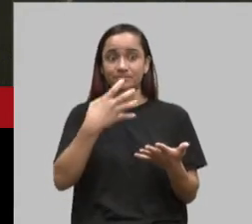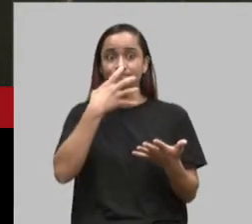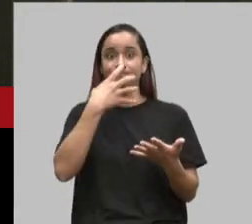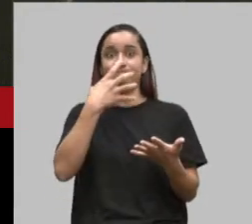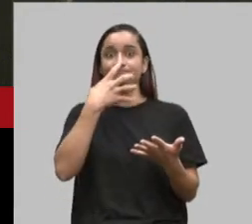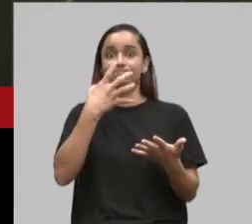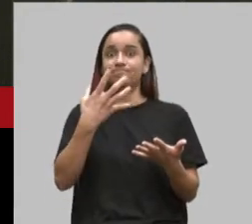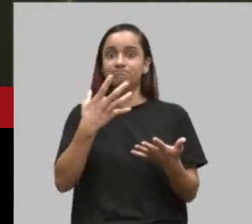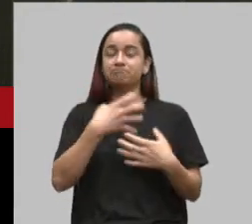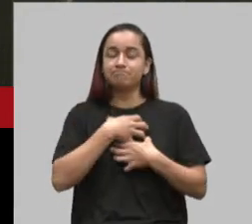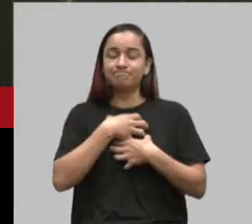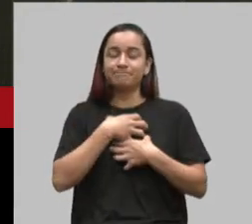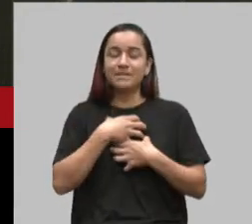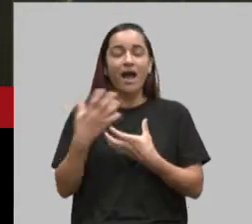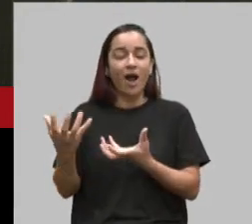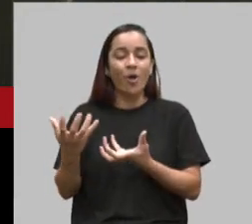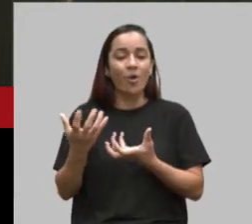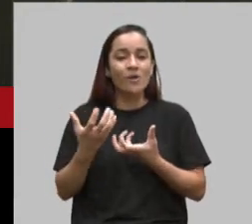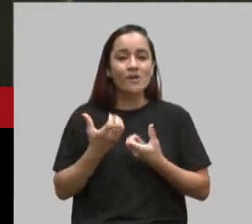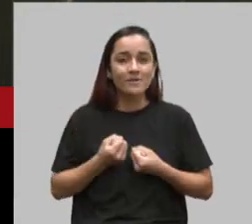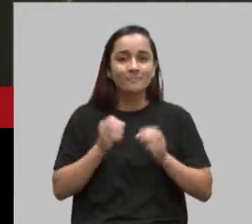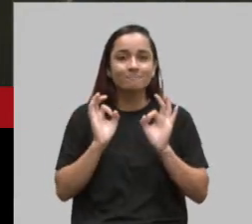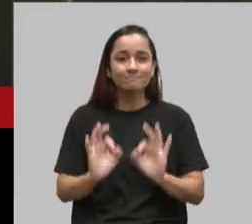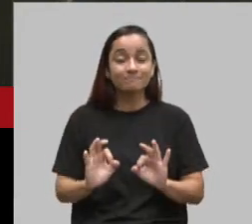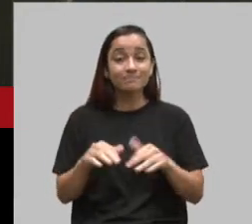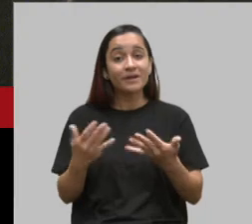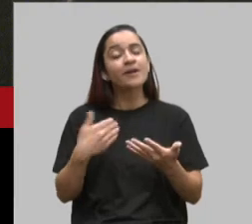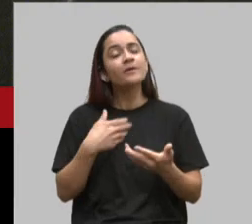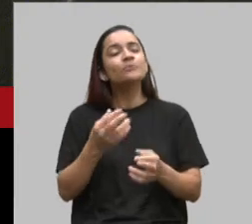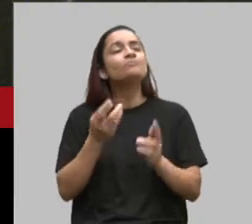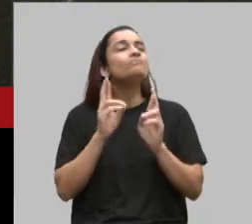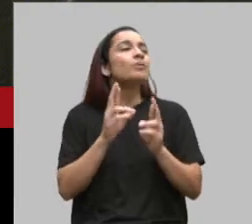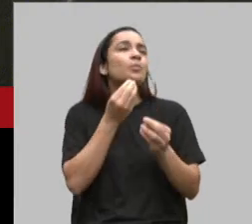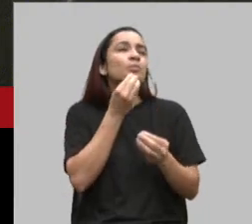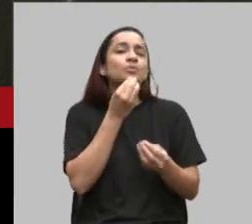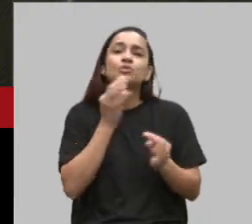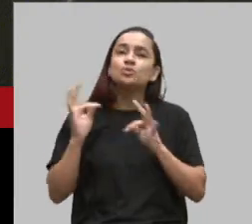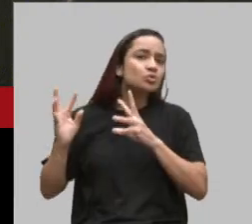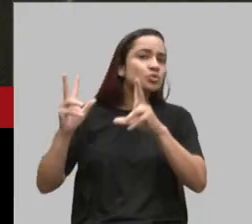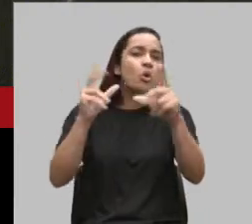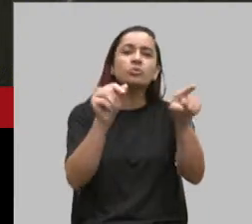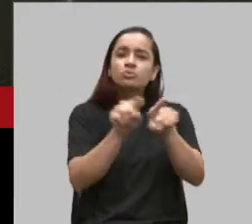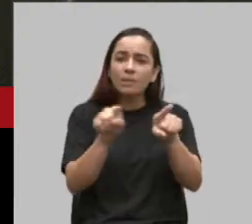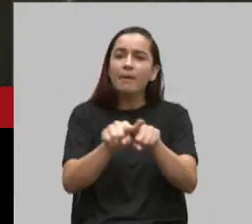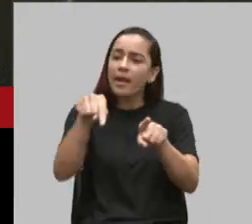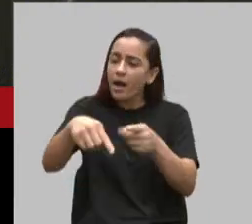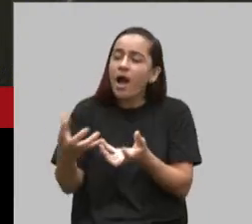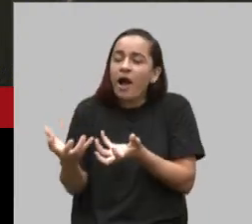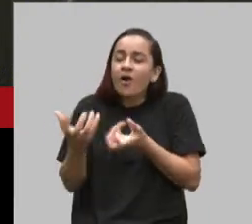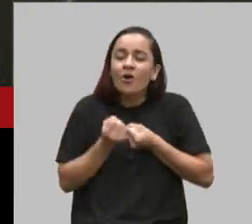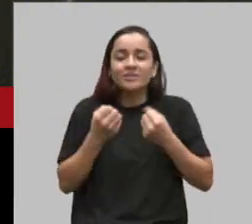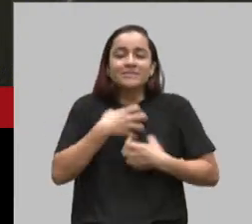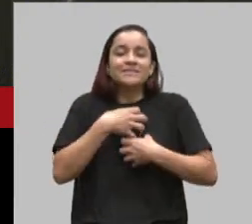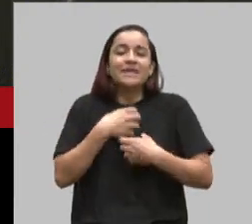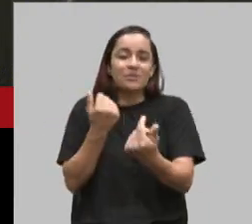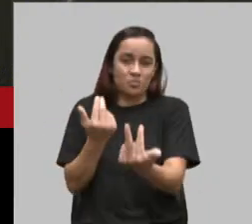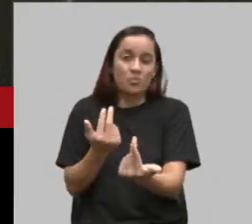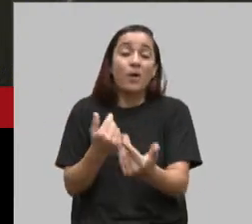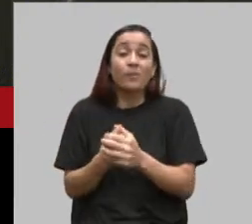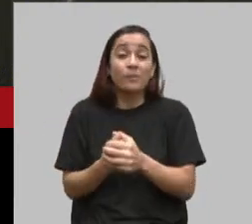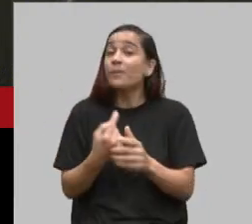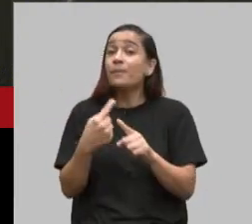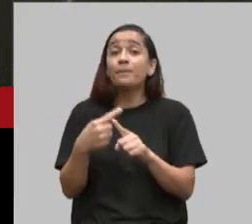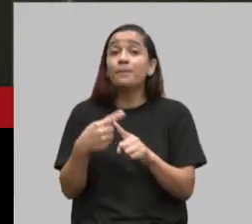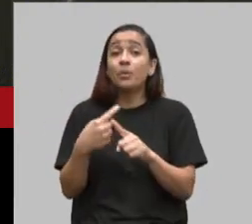eu me senti acolhida e eu gostaria que todos se sentissem acolhidos aqui no PJ eh por fazer